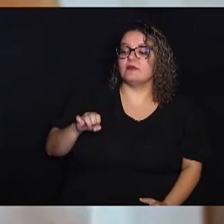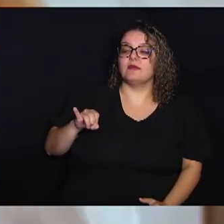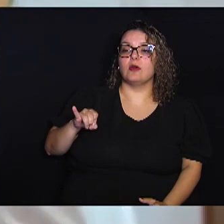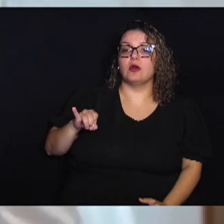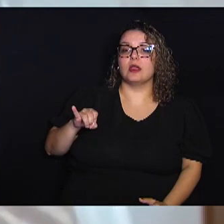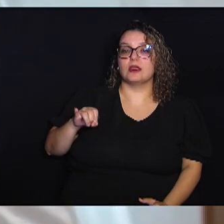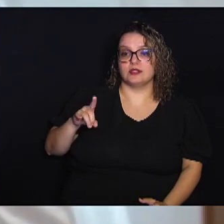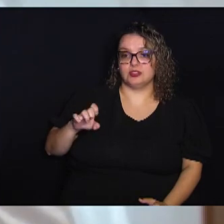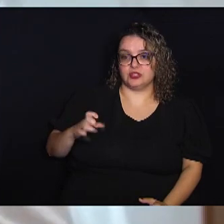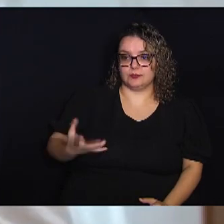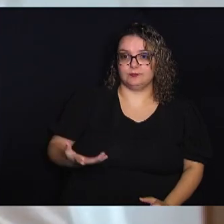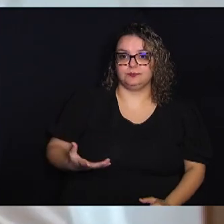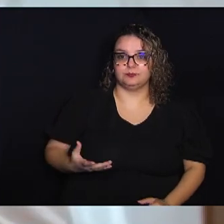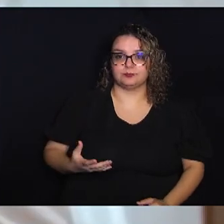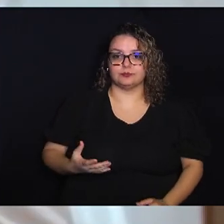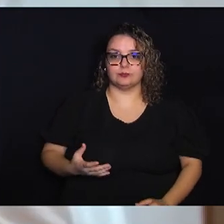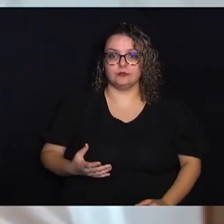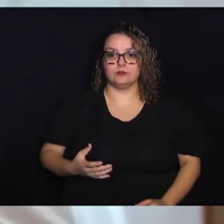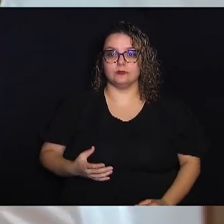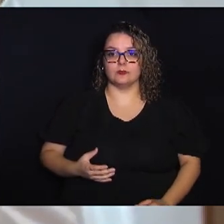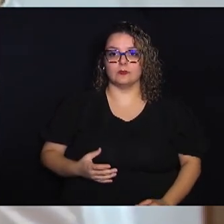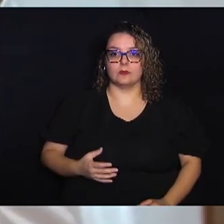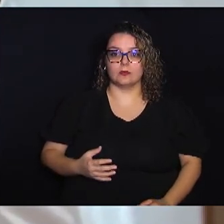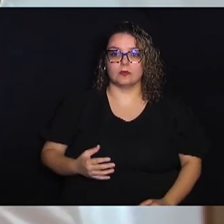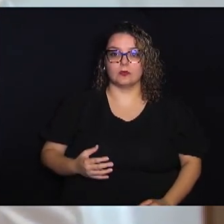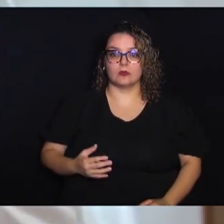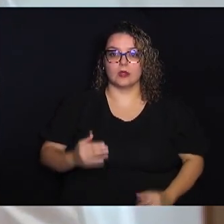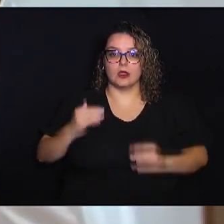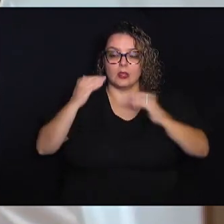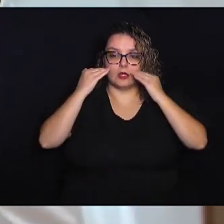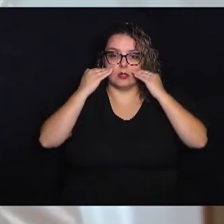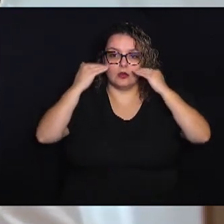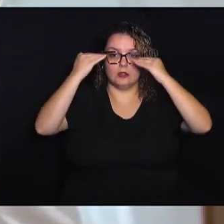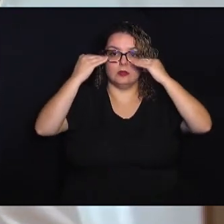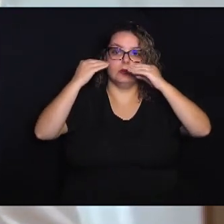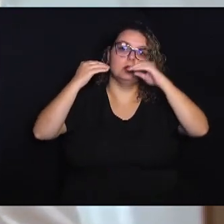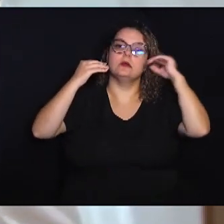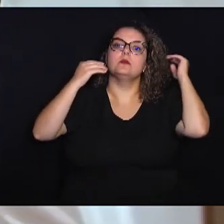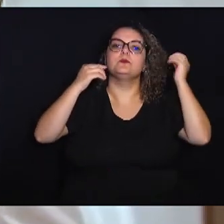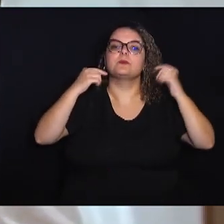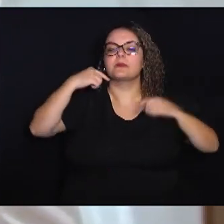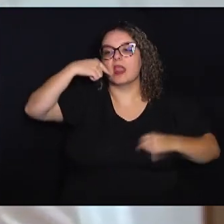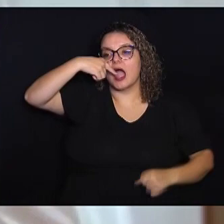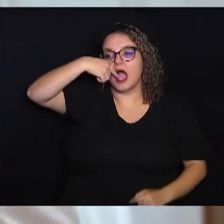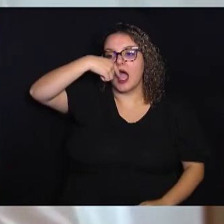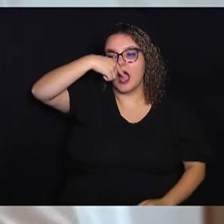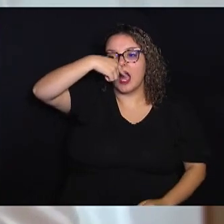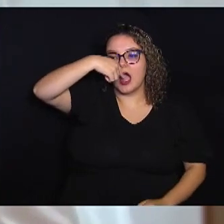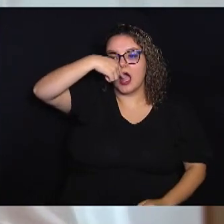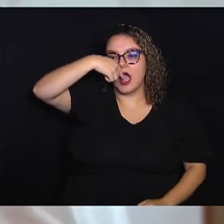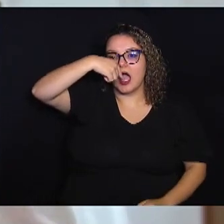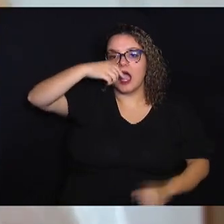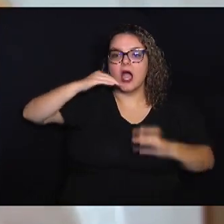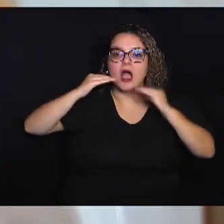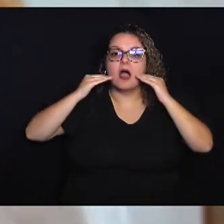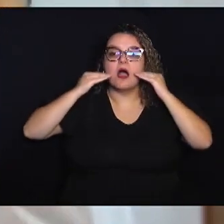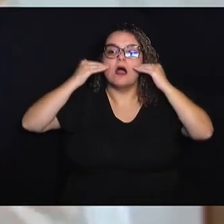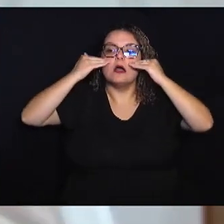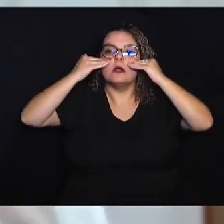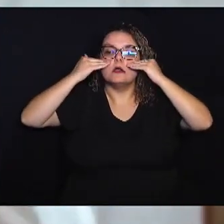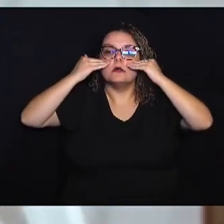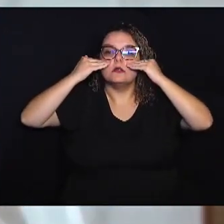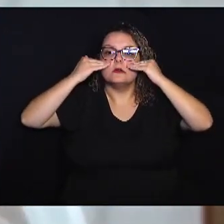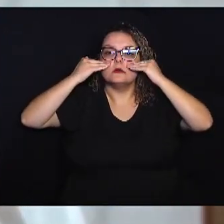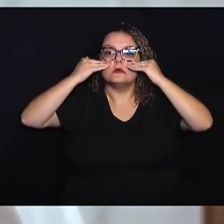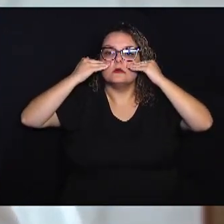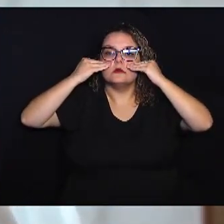Então, ela está localizada na região aqui em cima do sininho, que é o que a gente chama de palato mole,